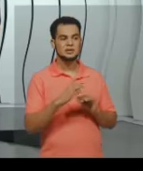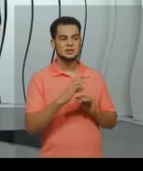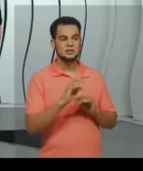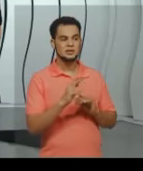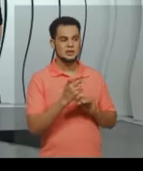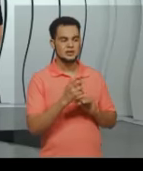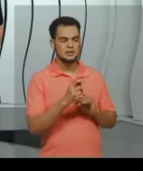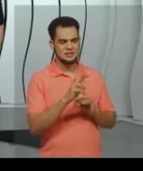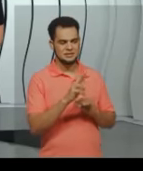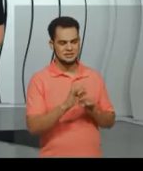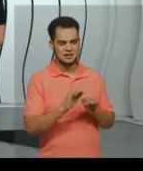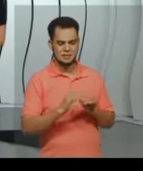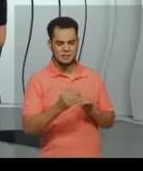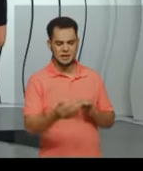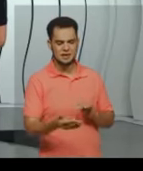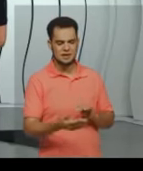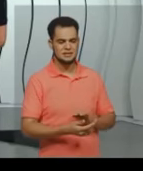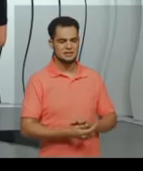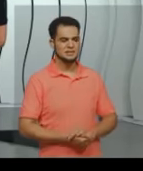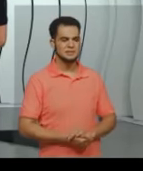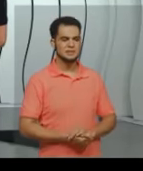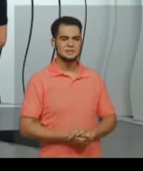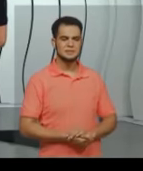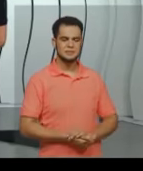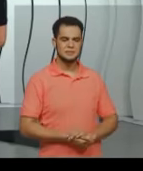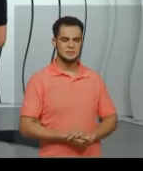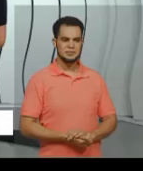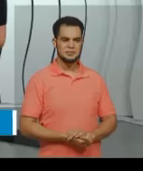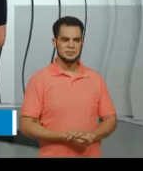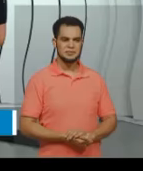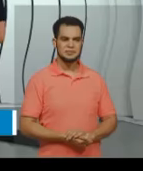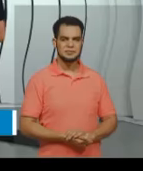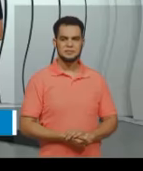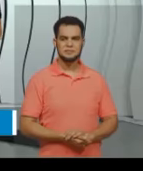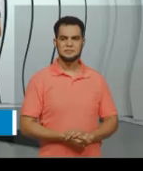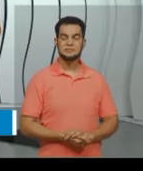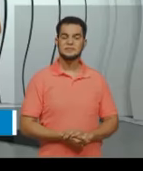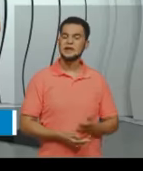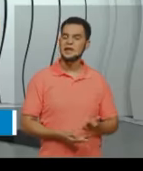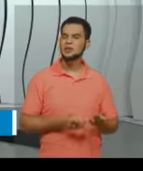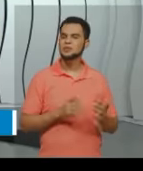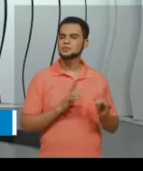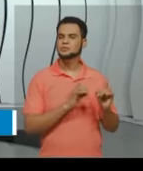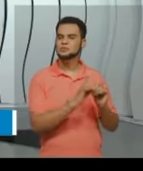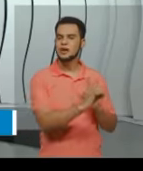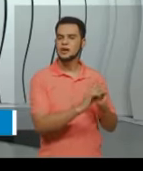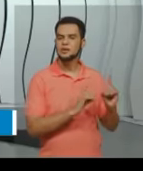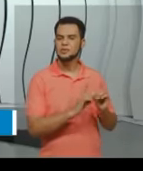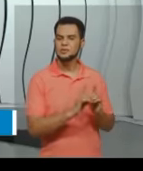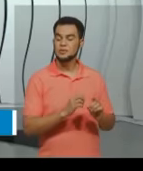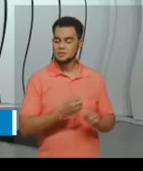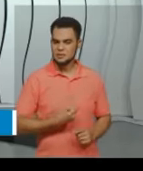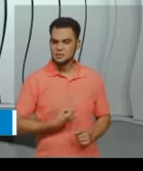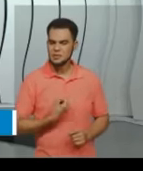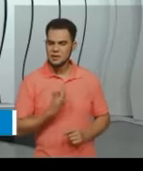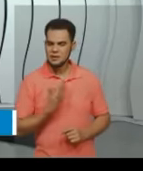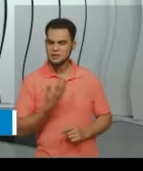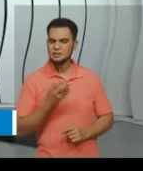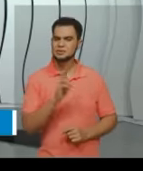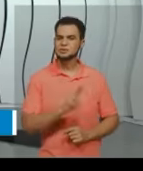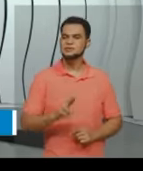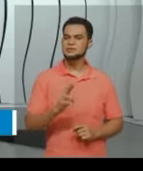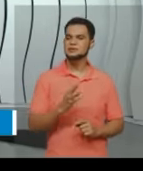Algumas vezes eu deixo cair a colher. Aí é um diálogo, é um poema usando uma técnica do